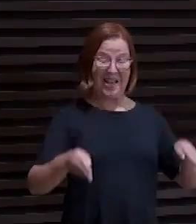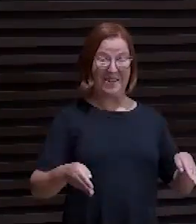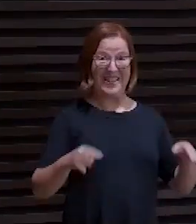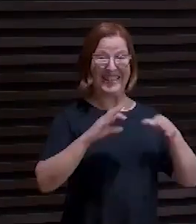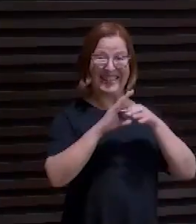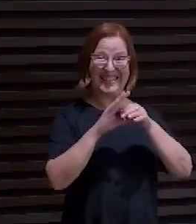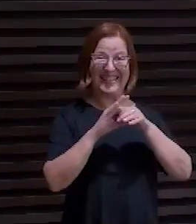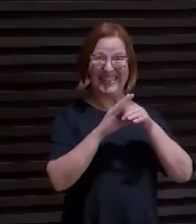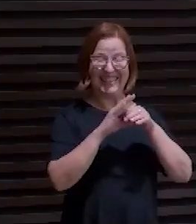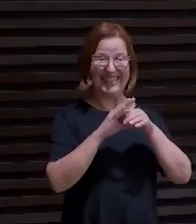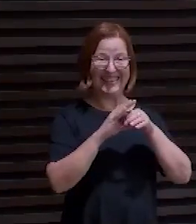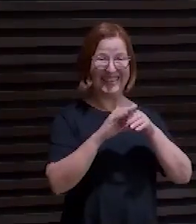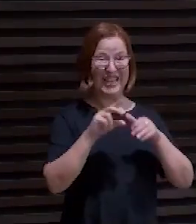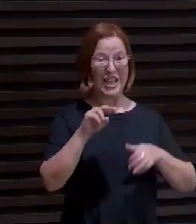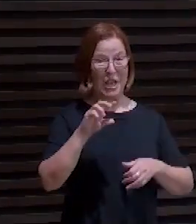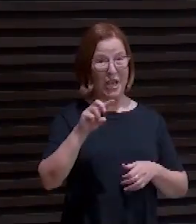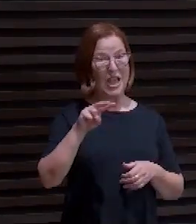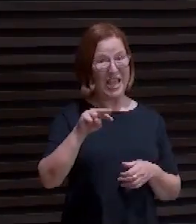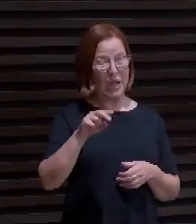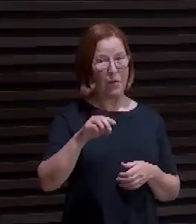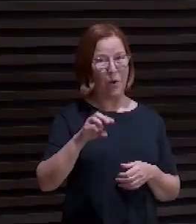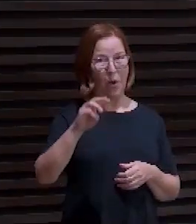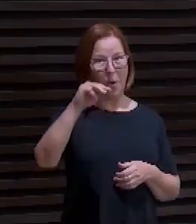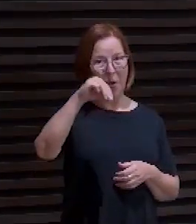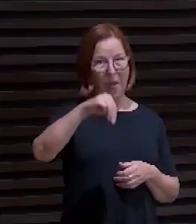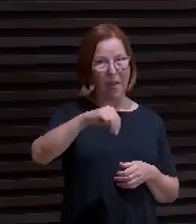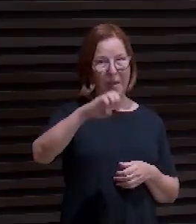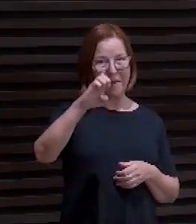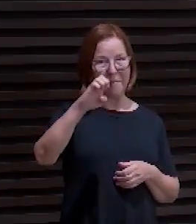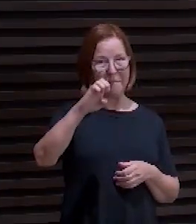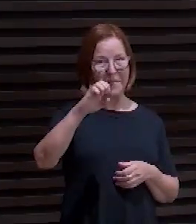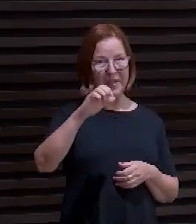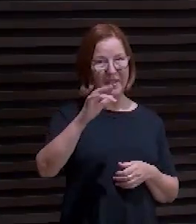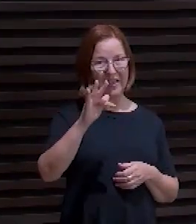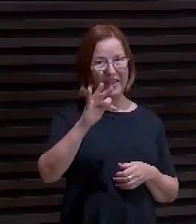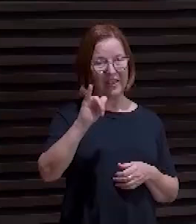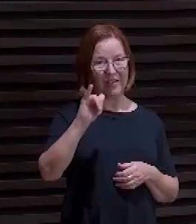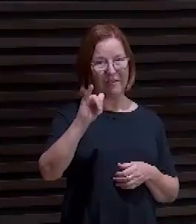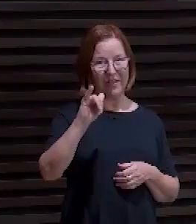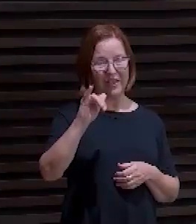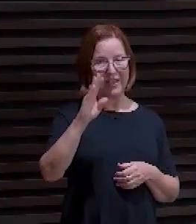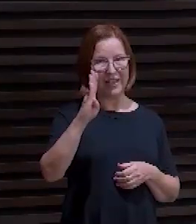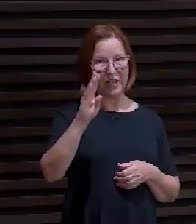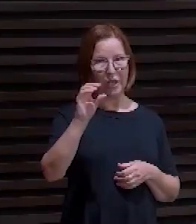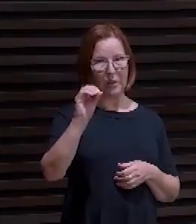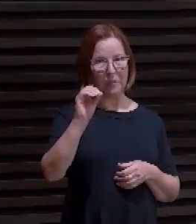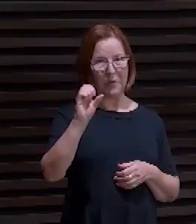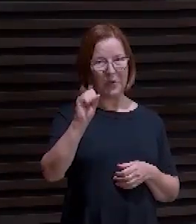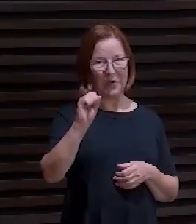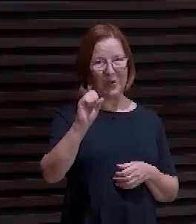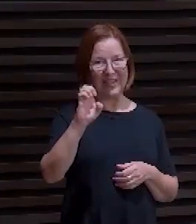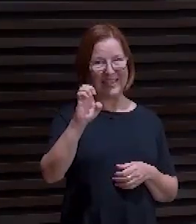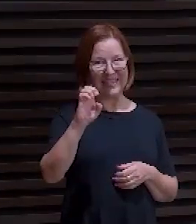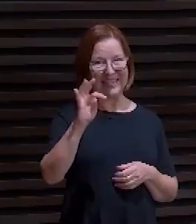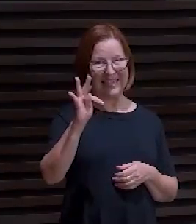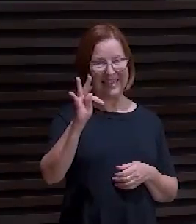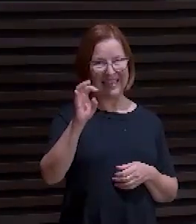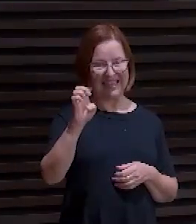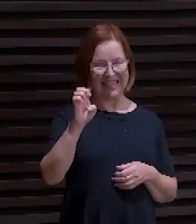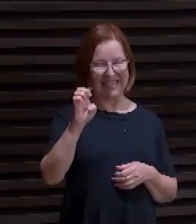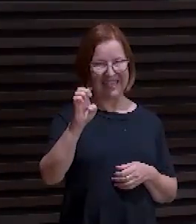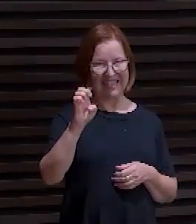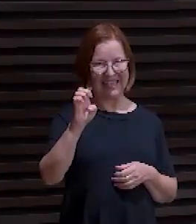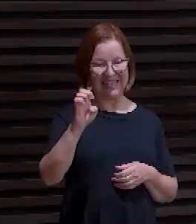o Mefibosete na mesa de Davi. Todo ferido,